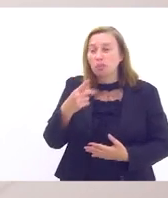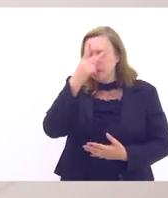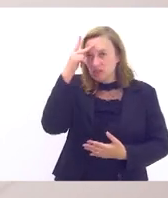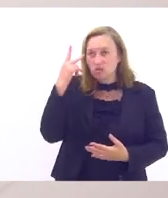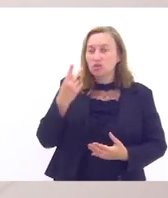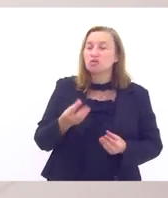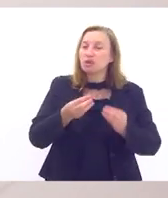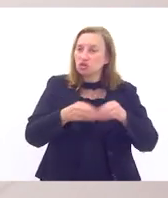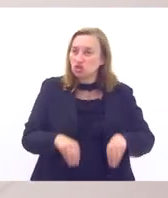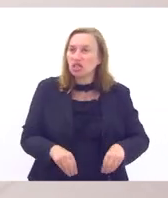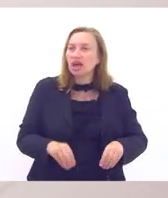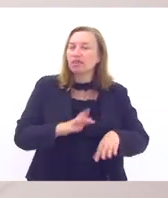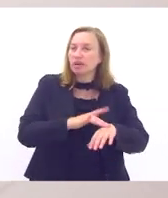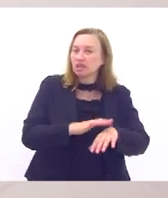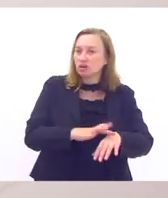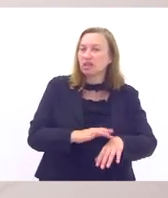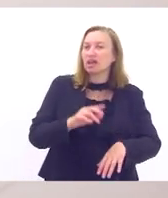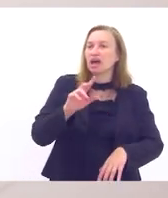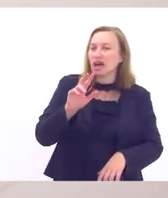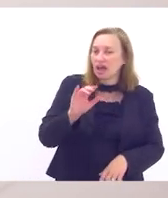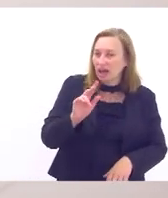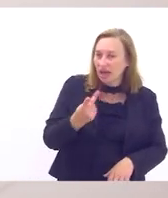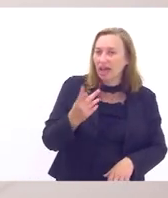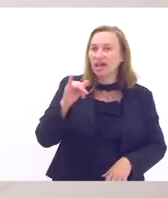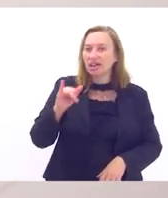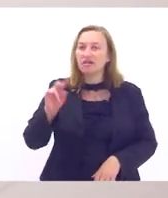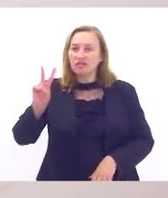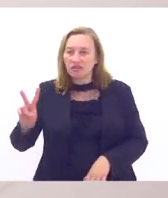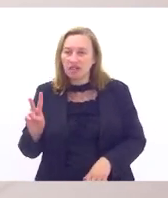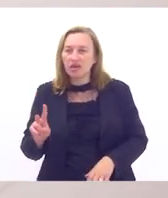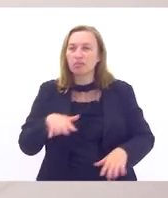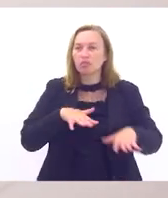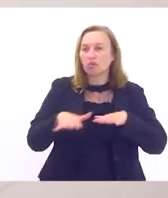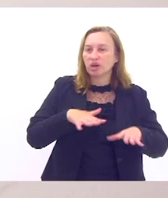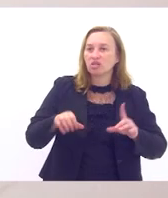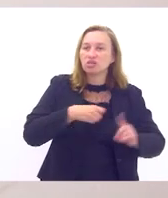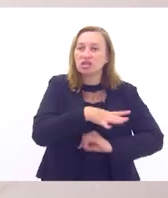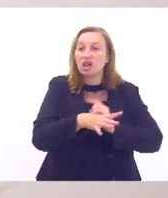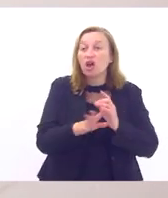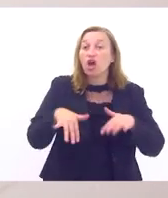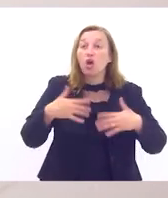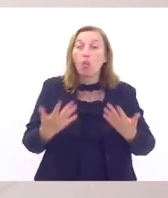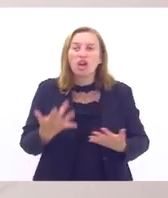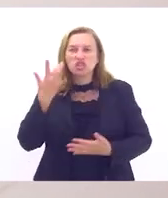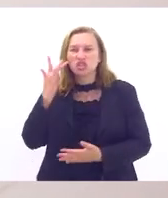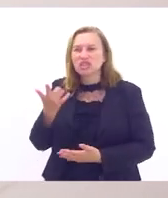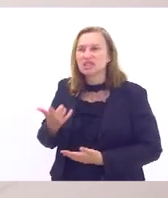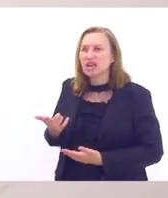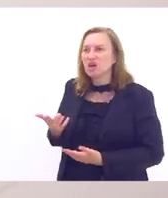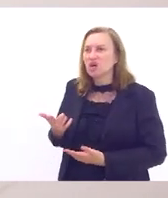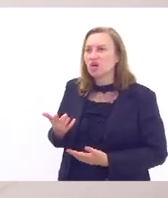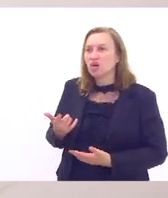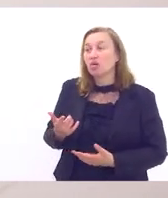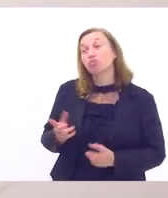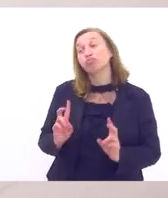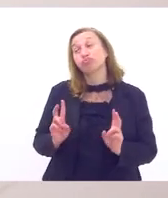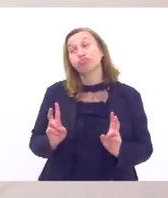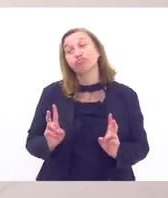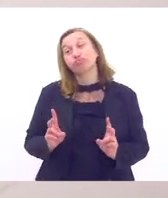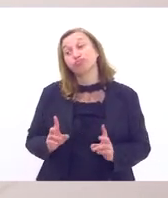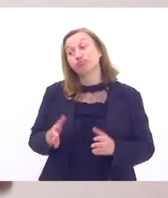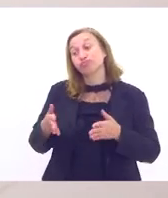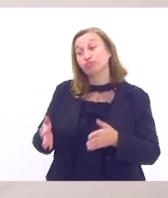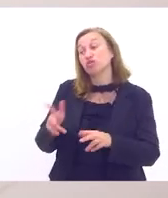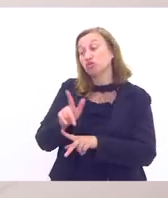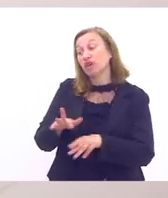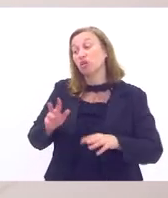por tuberculose, por HIV-AIDS aqui presente, de movimento social. Então, assim, eu acho que isso é um fato frente a um cenário, né, que se